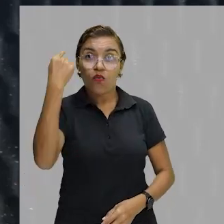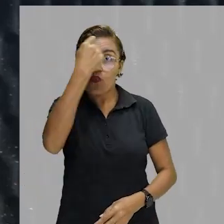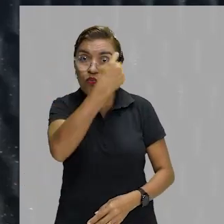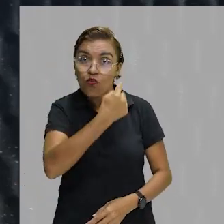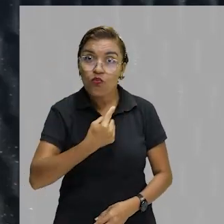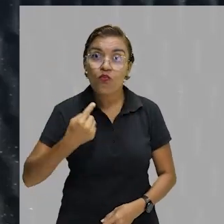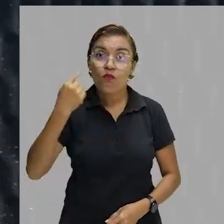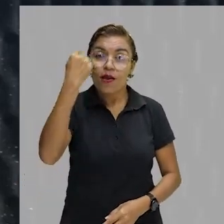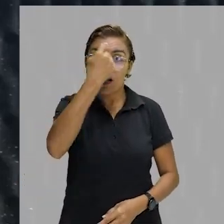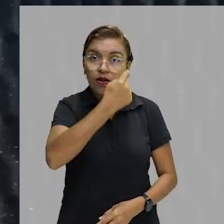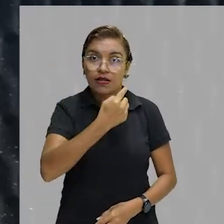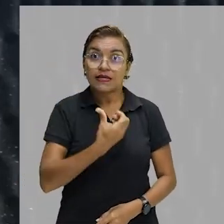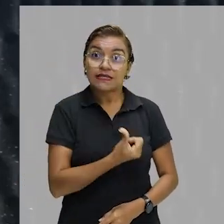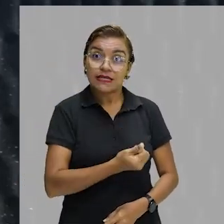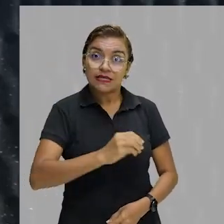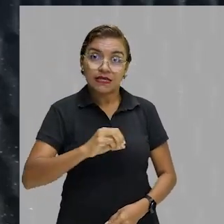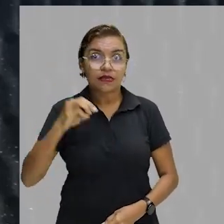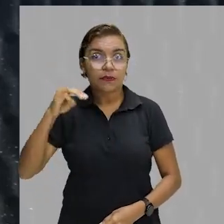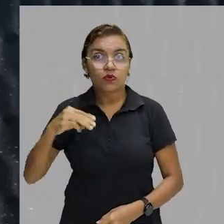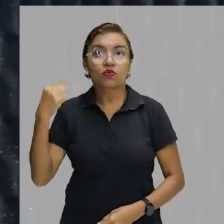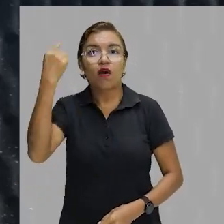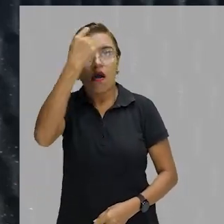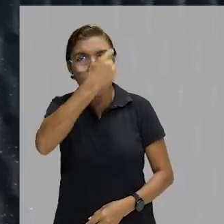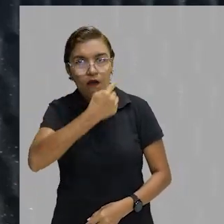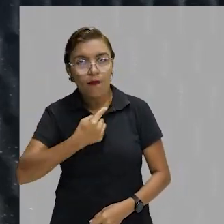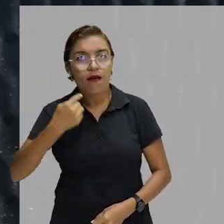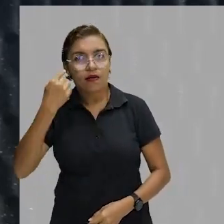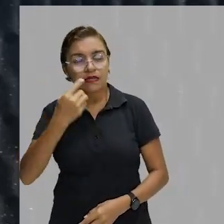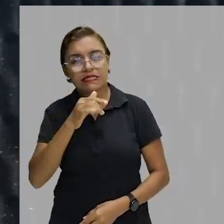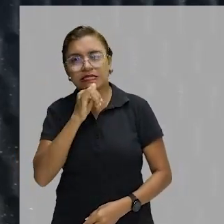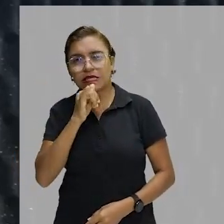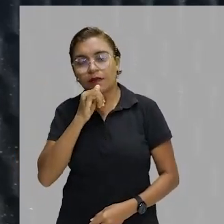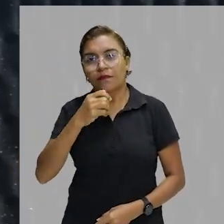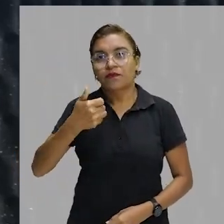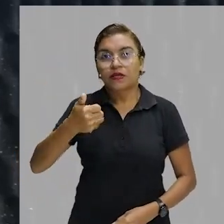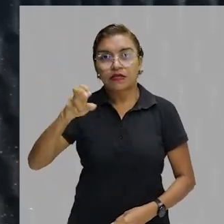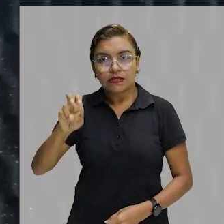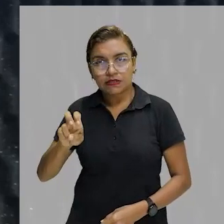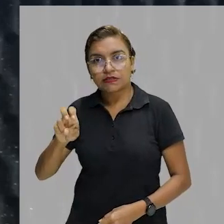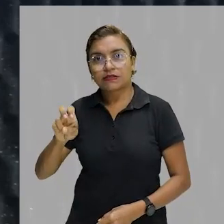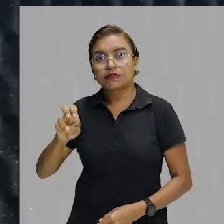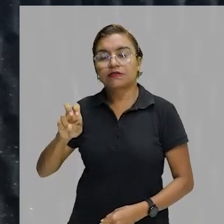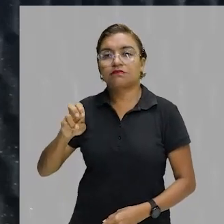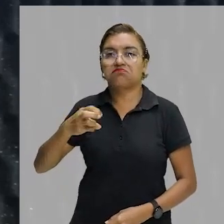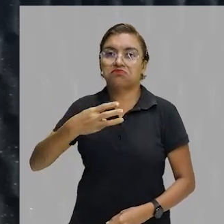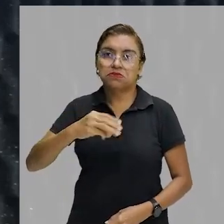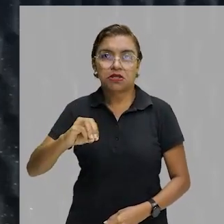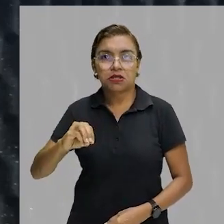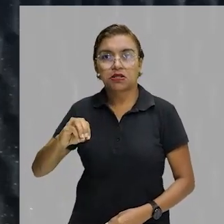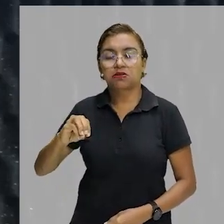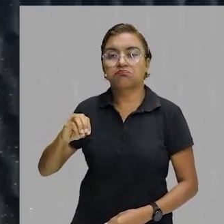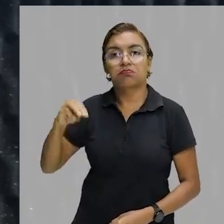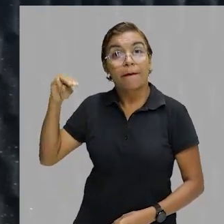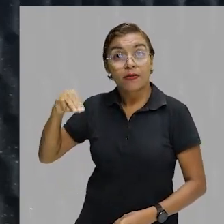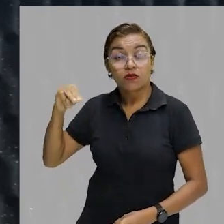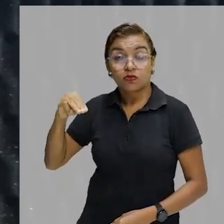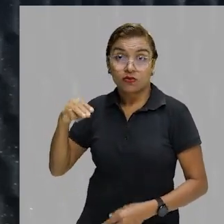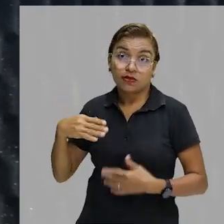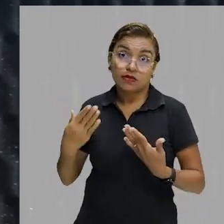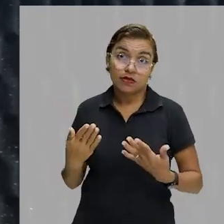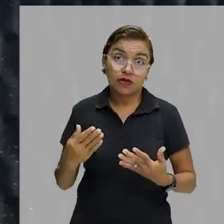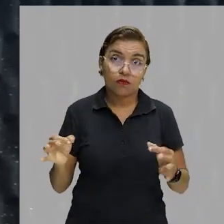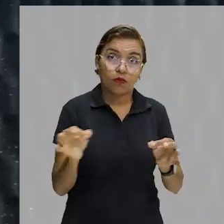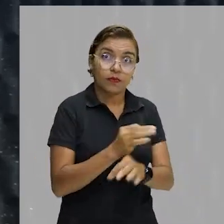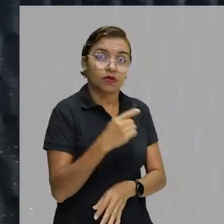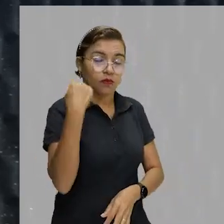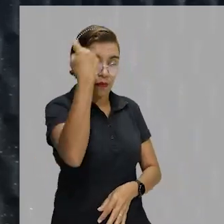tá certo? Então, esses 15, 30, 40 e 40 são os minutos. E para fechar um ponto, fechar 1 hora, você tinha